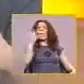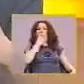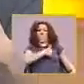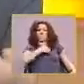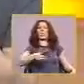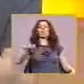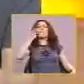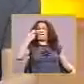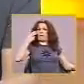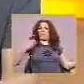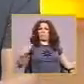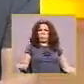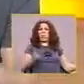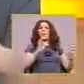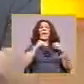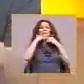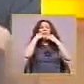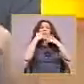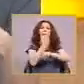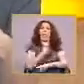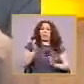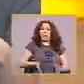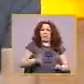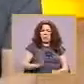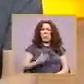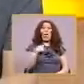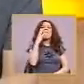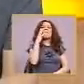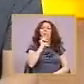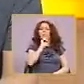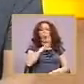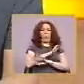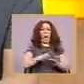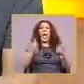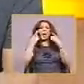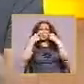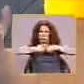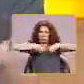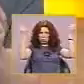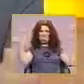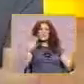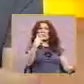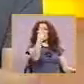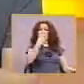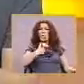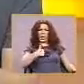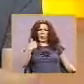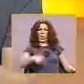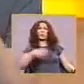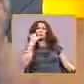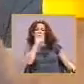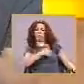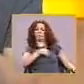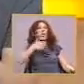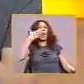vergonha, não é? Para a oposição ao insulto. A ideia de que recusar a homofobia é um motivo de orgulho. E já agora convido